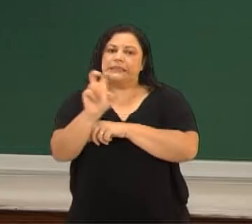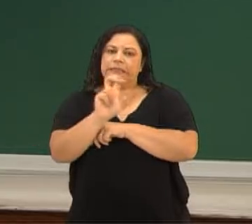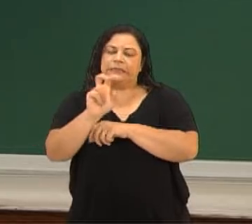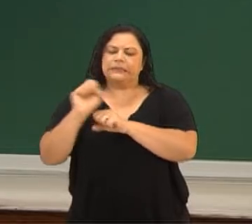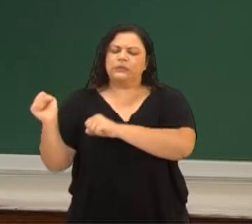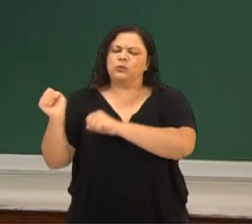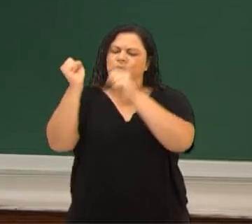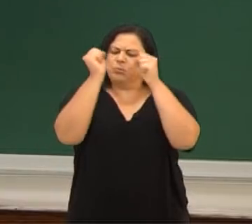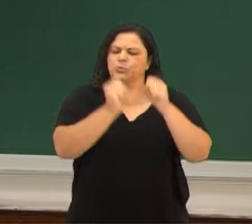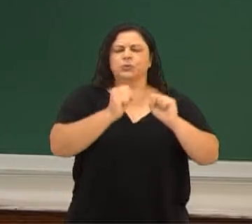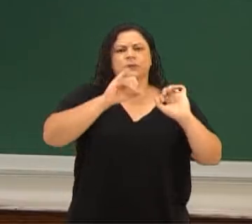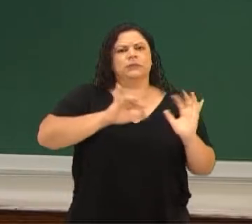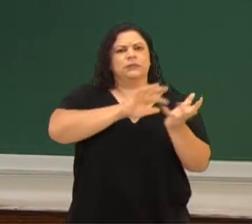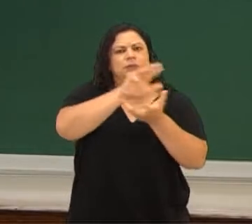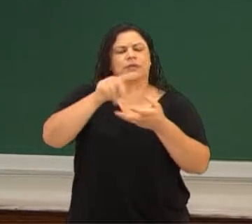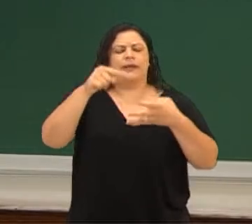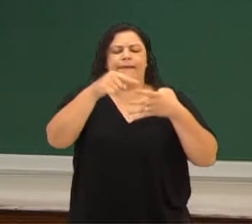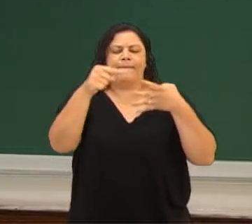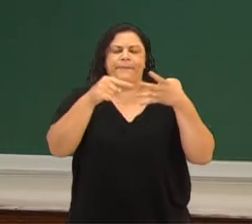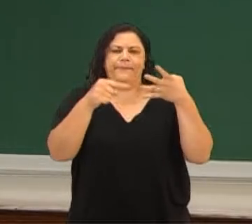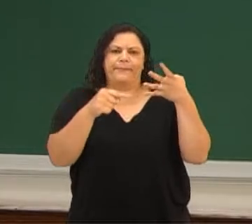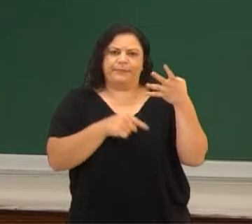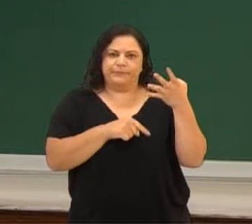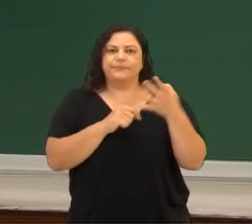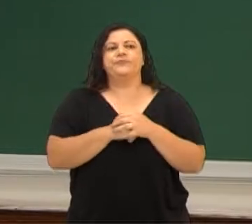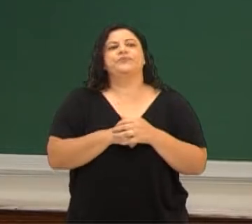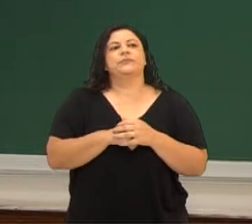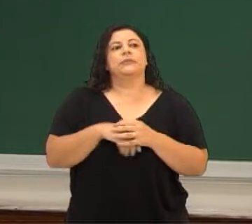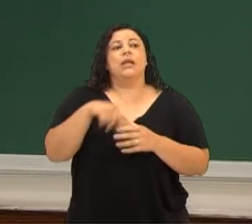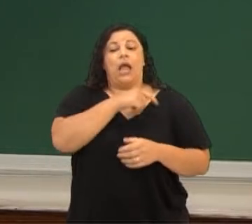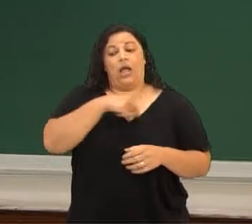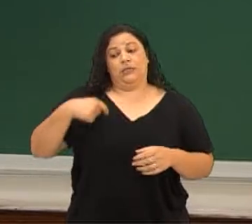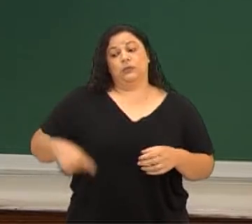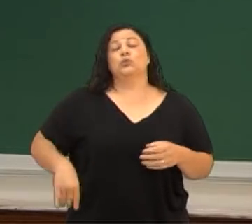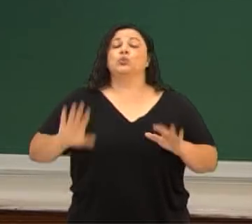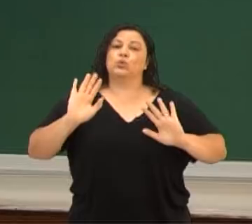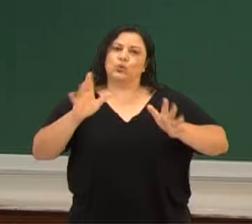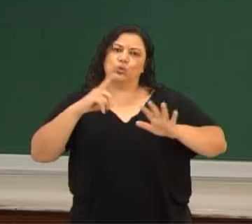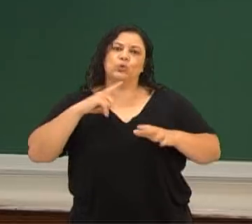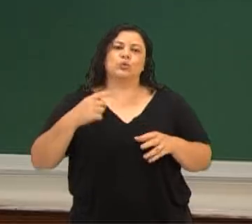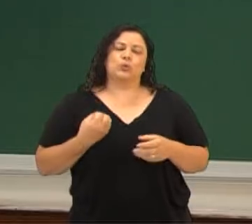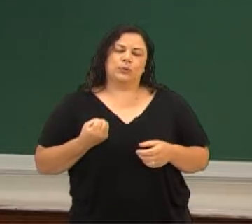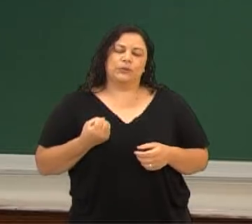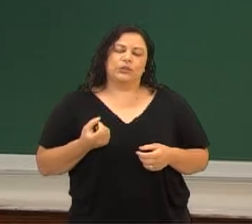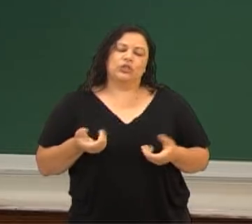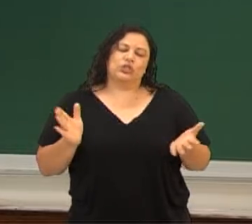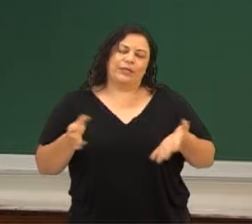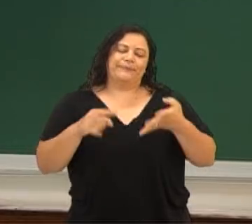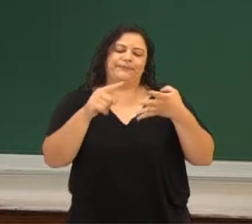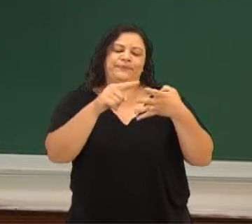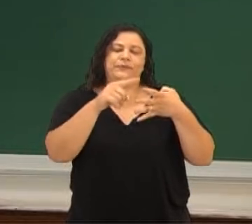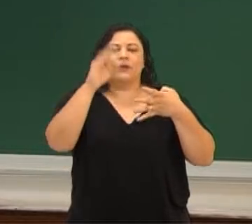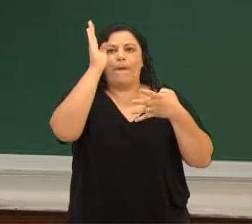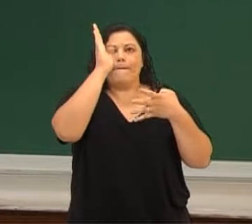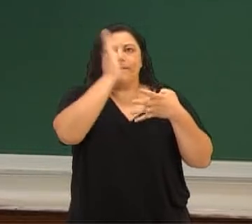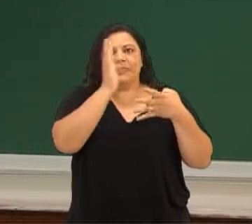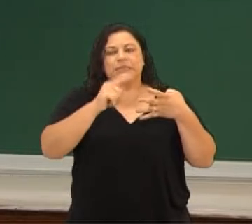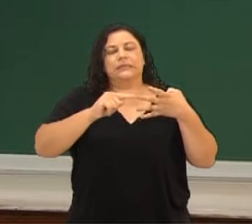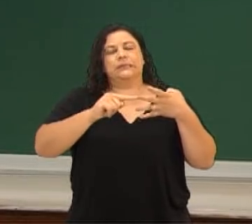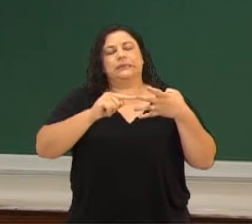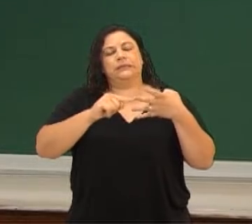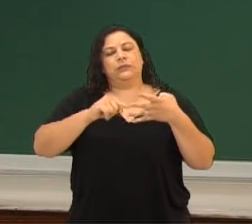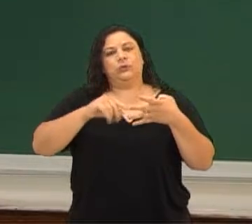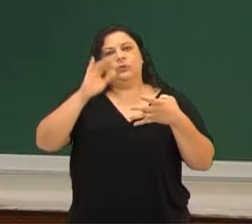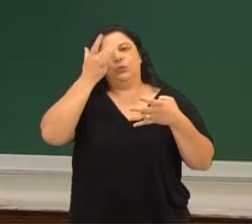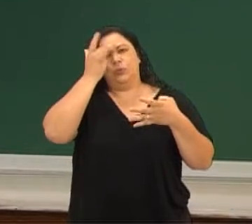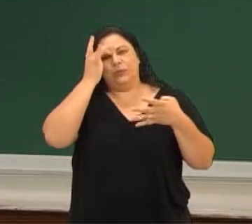Brasil, Rússia, Índia, China e África do Sul. A China já é, a Rússia também. Brasil, Índia e África do Sul, né, estamos caminhando